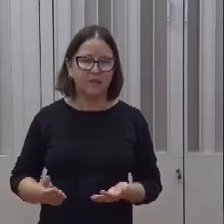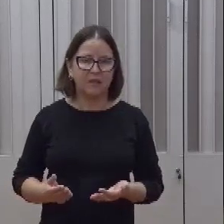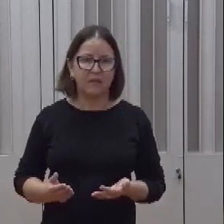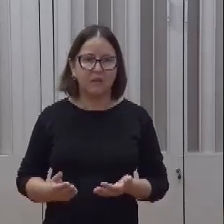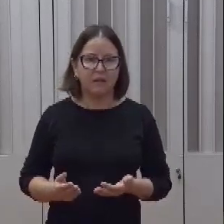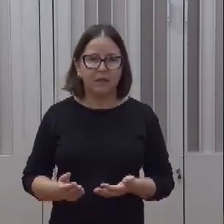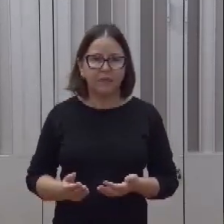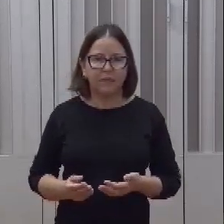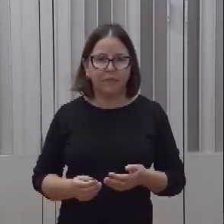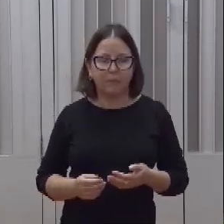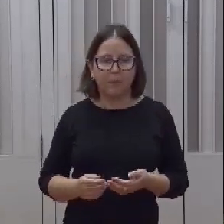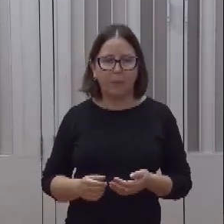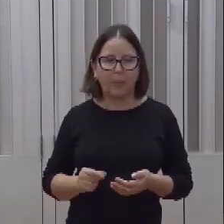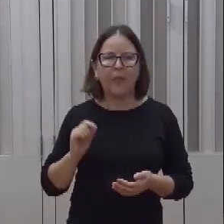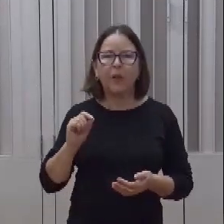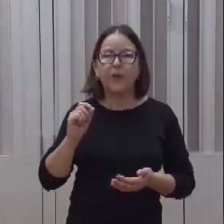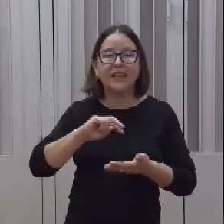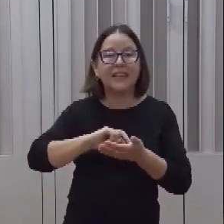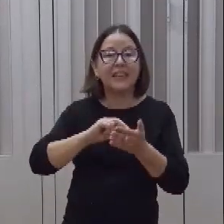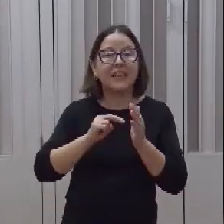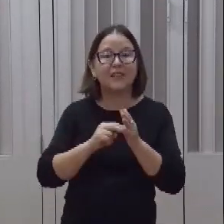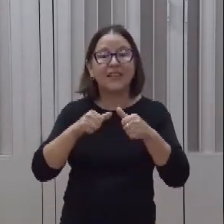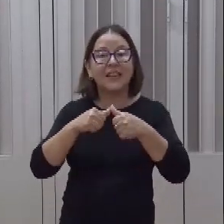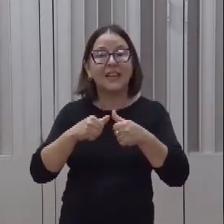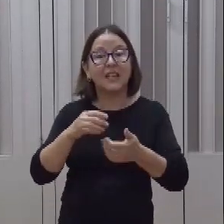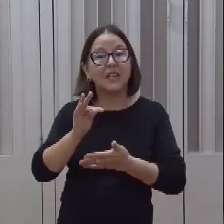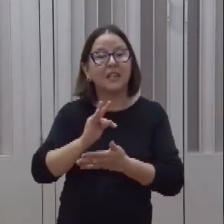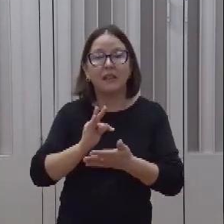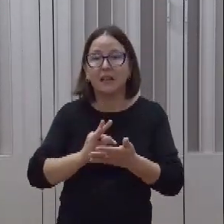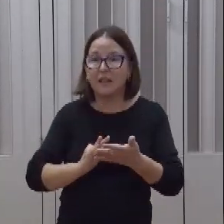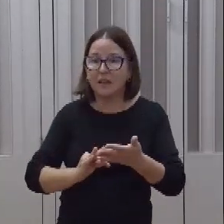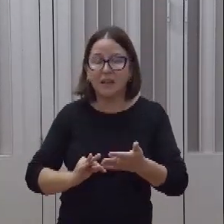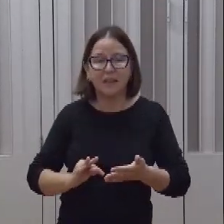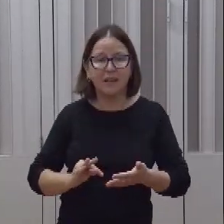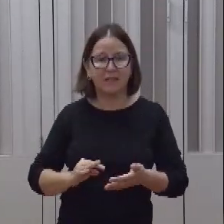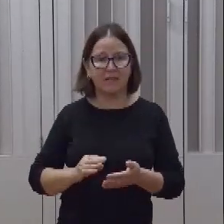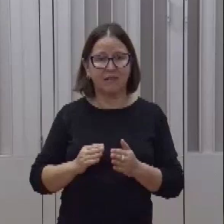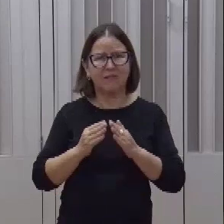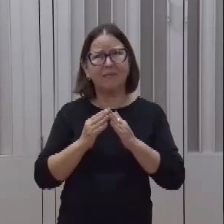O que esse texto quer dizer, meu Deus?